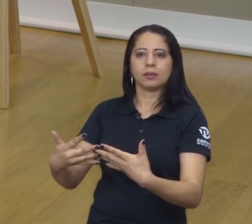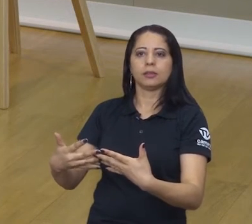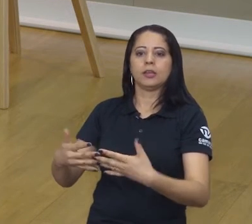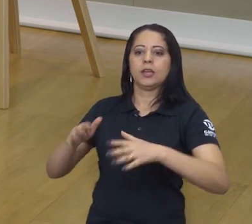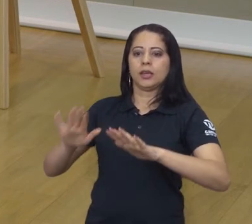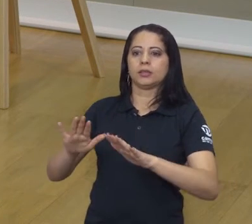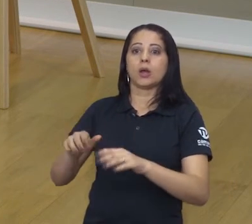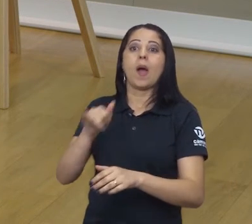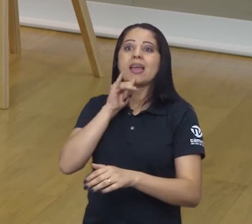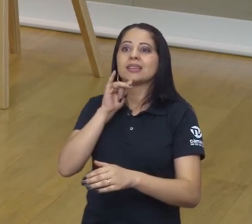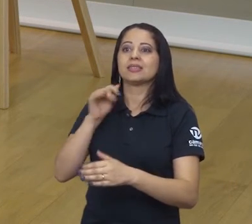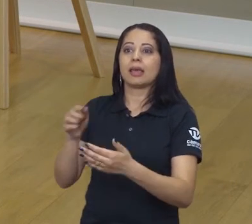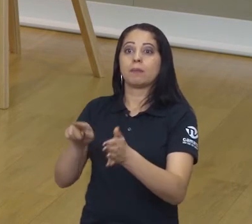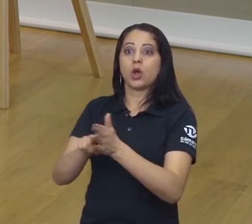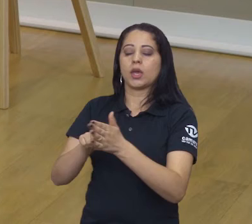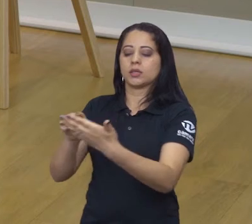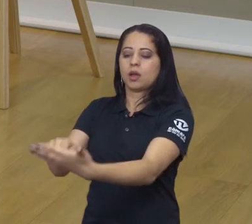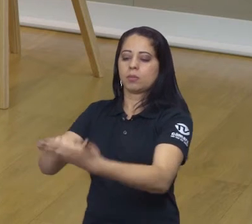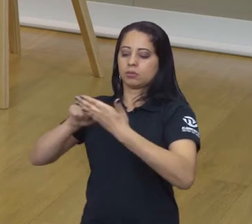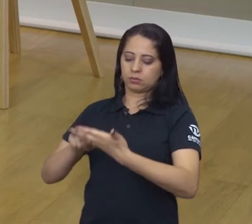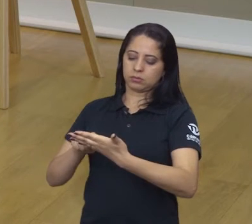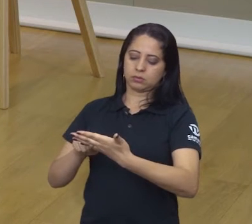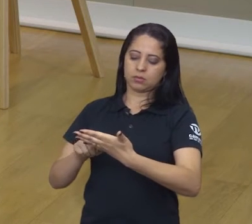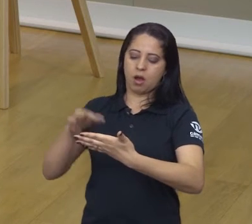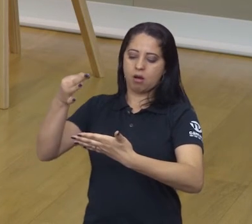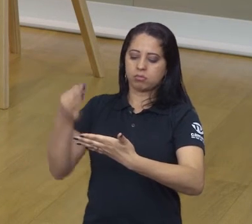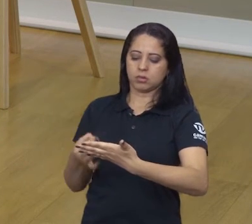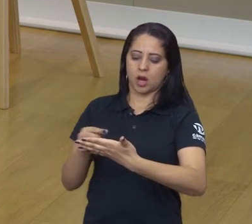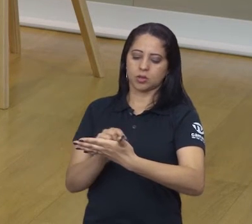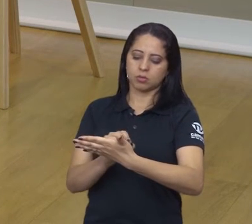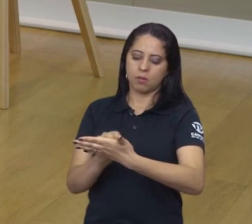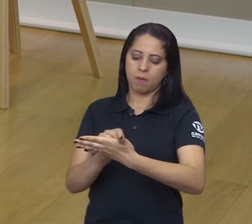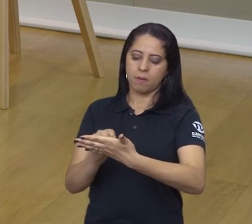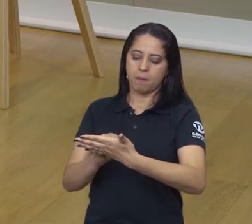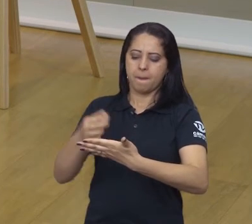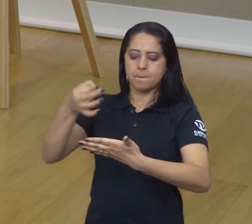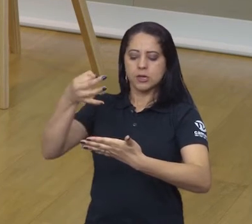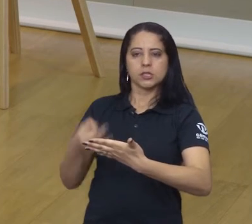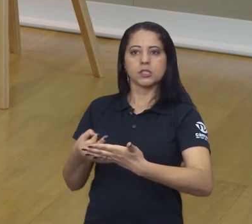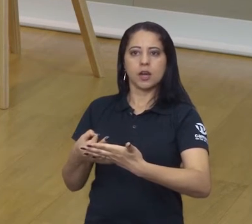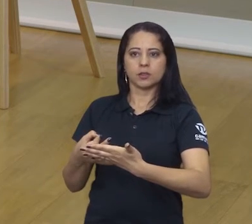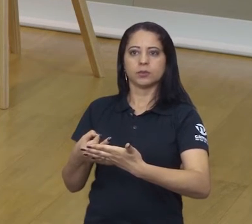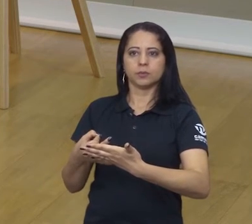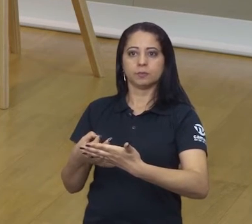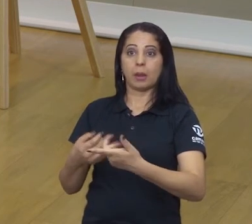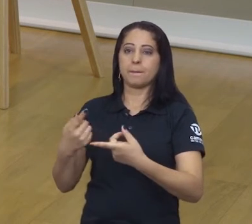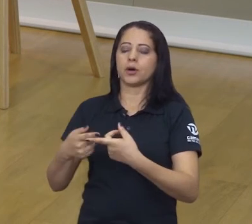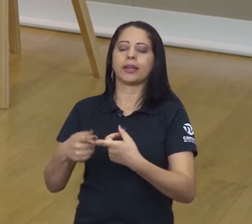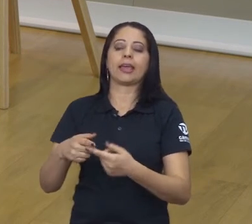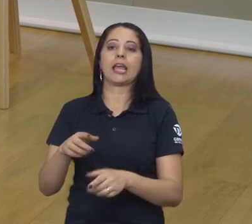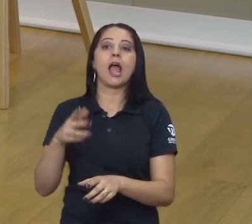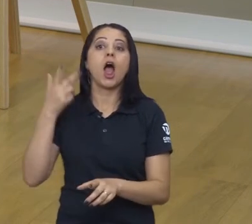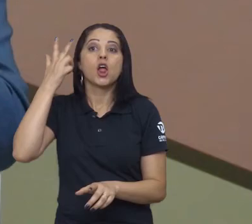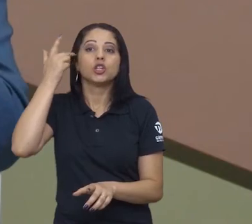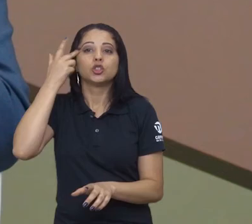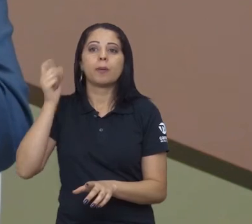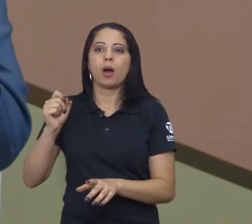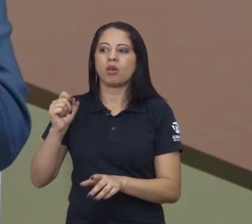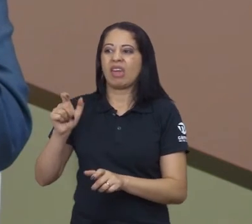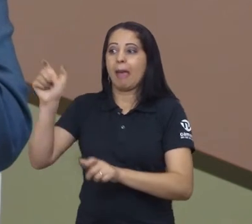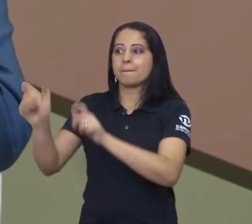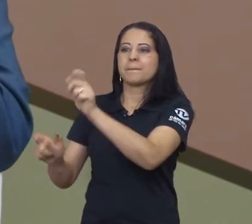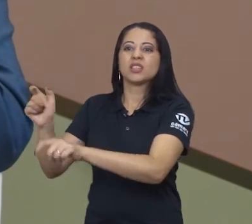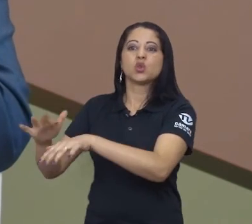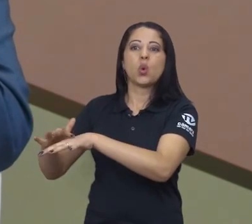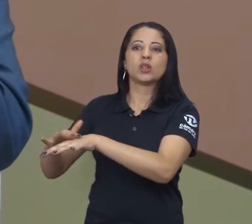o exame é olhar da forma ideal porque a gente esquece que quem mais faz exame são pessoas